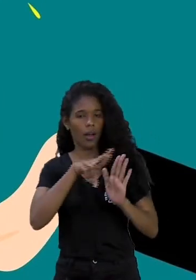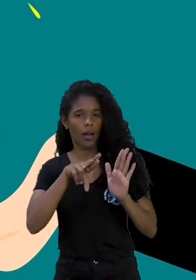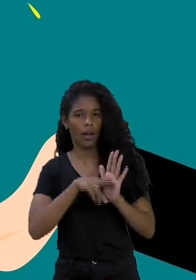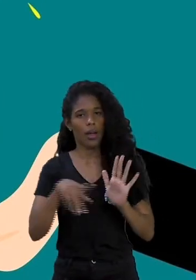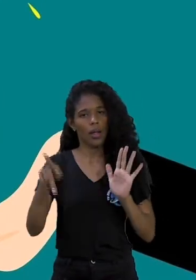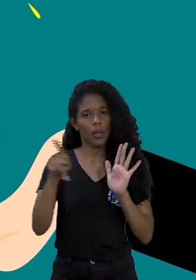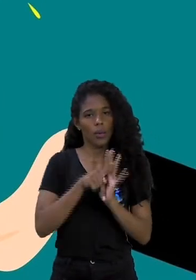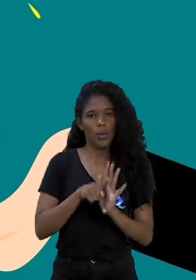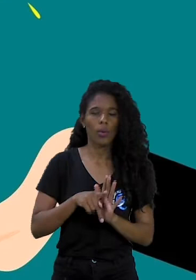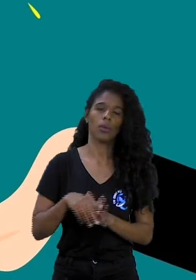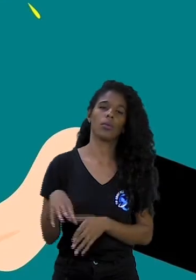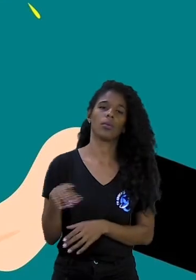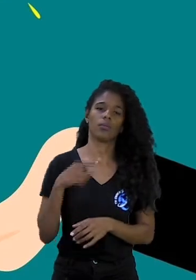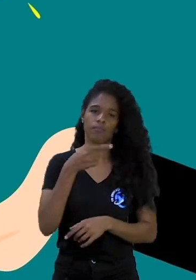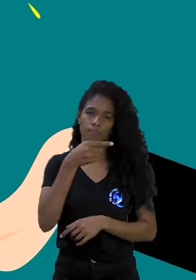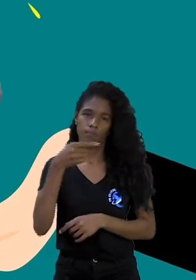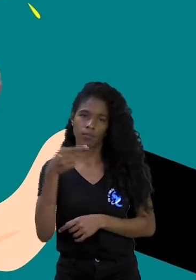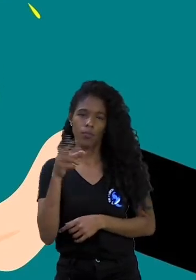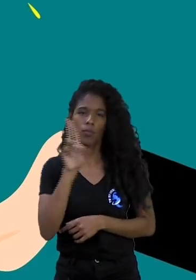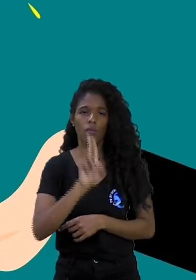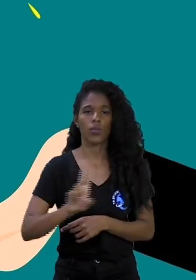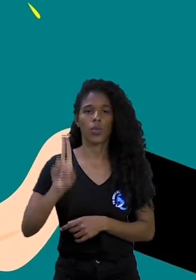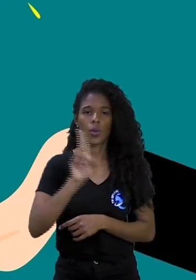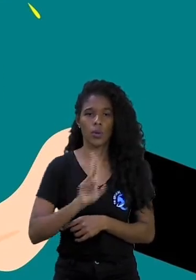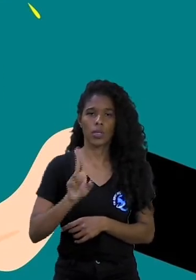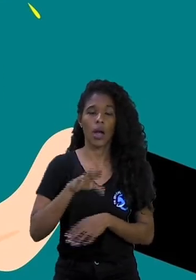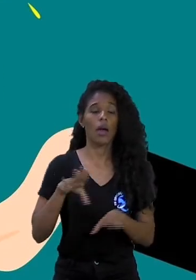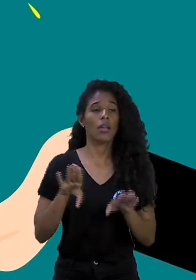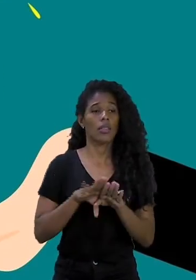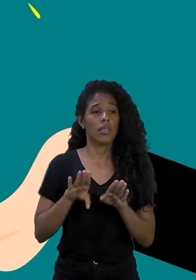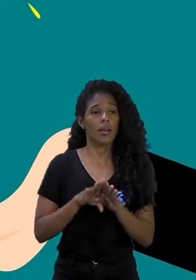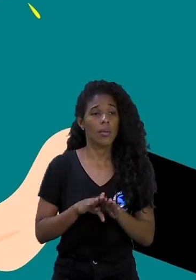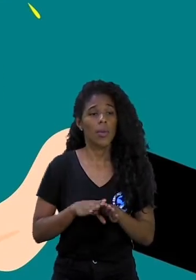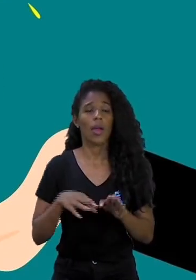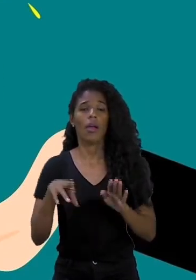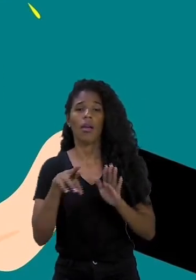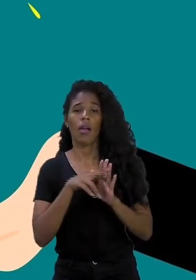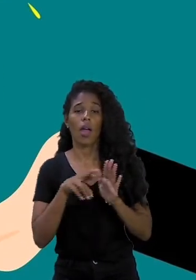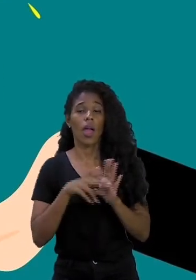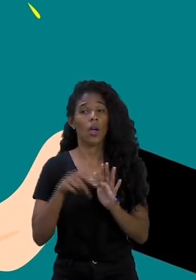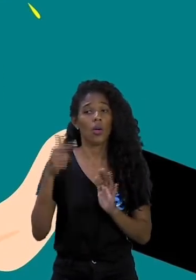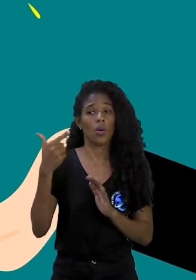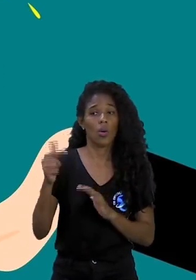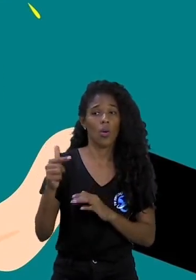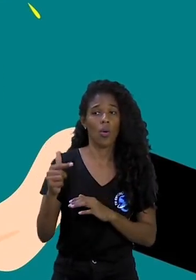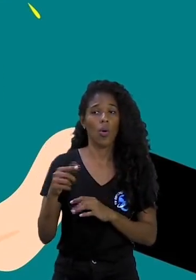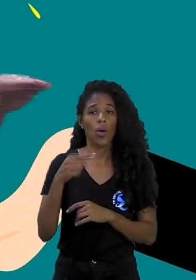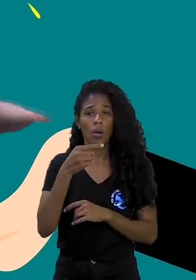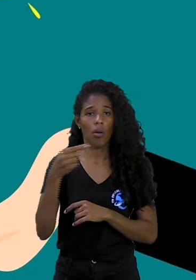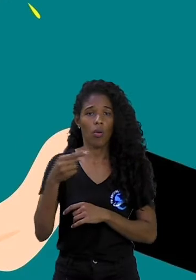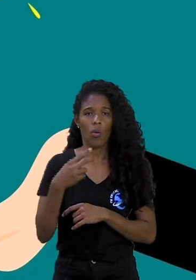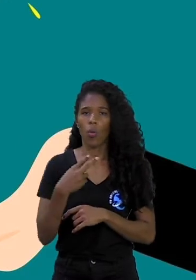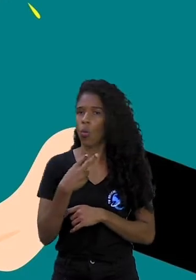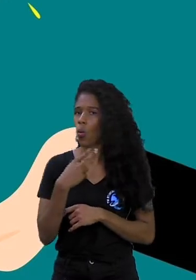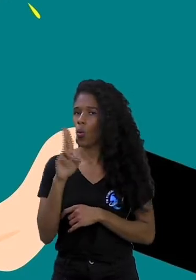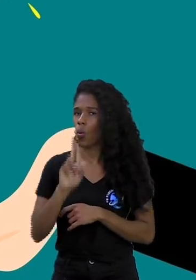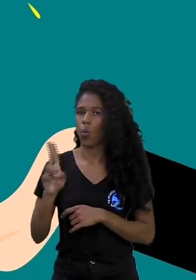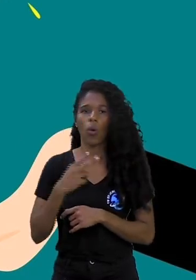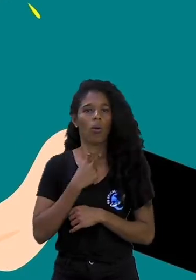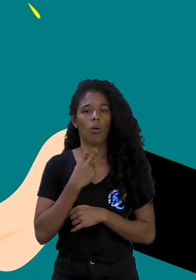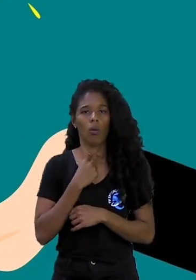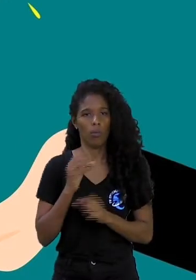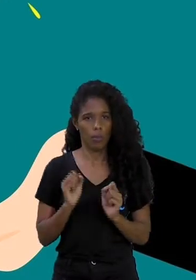trazer também algumas em que nós não usamos o hífen e que nós costumamos errar por colocar esse hífen aí que não